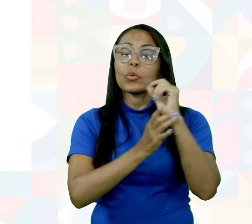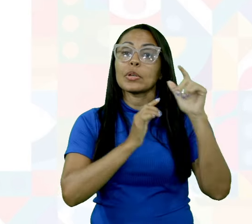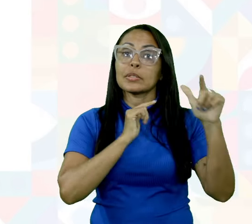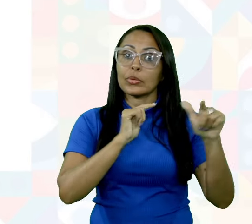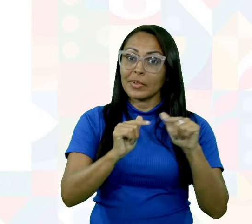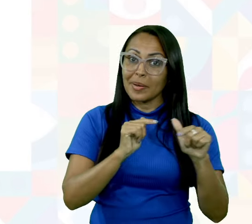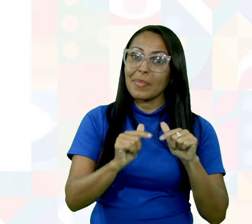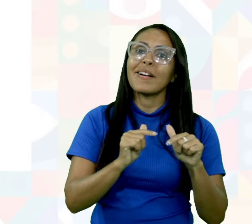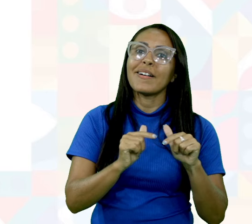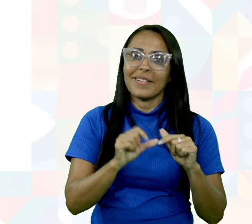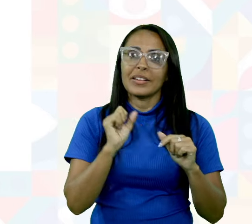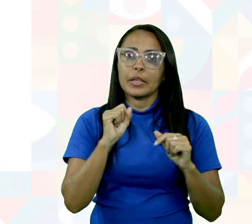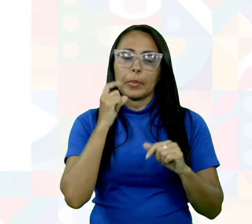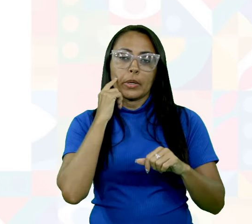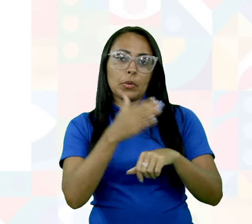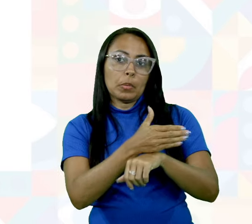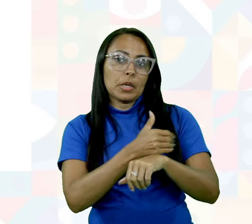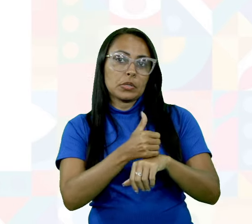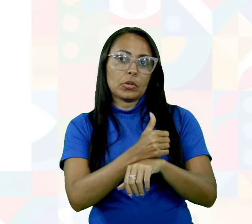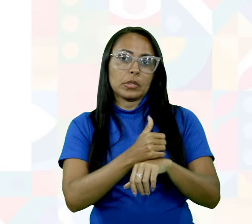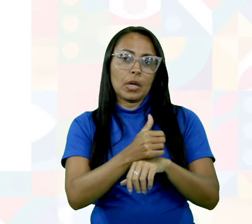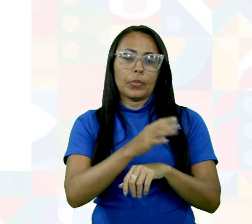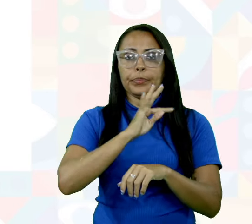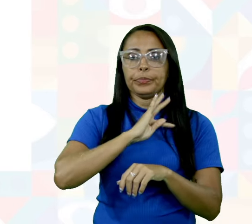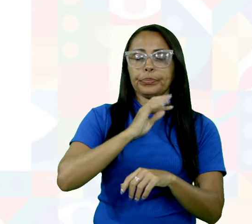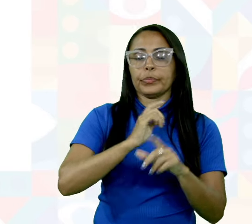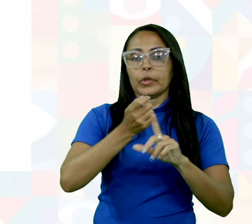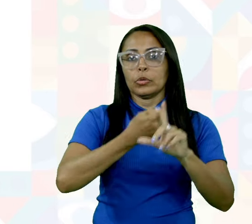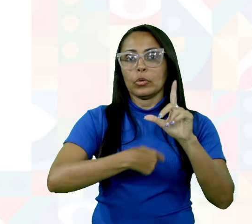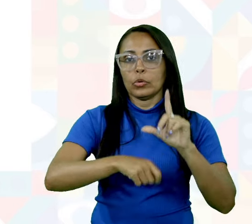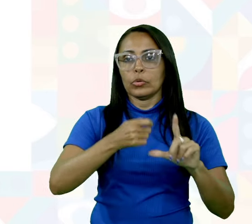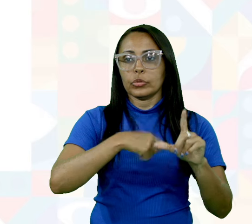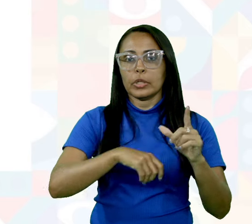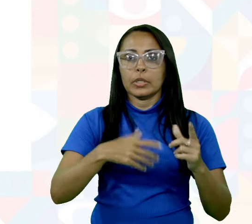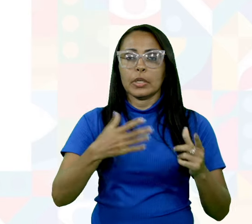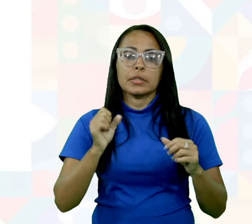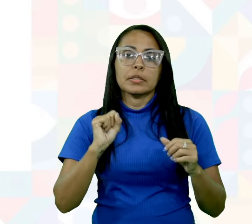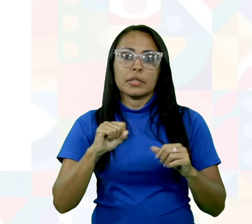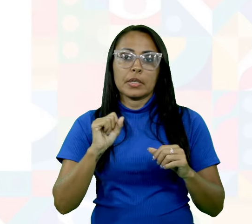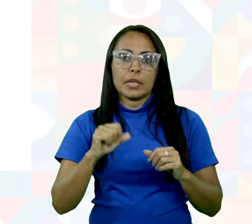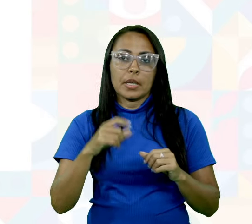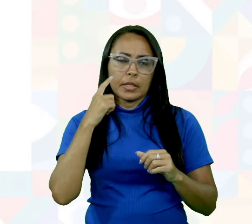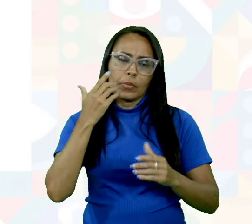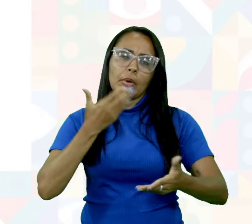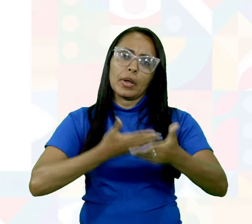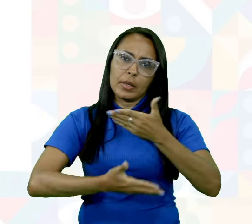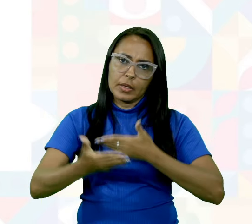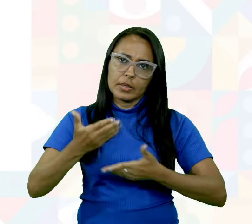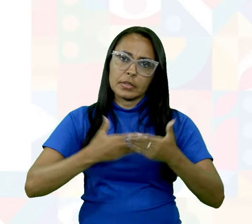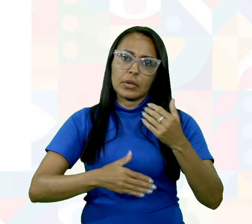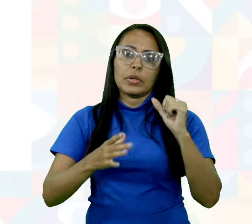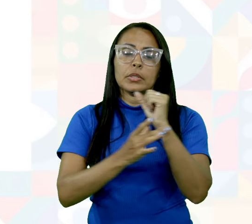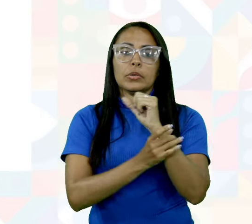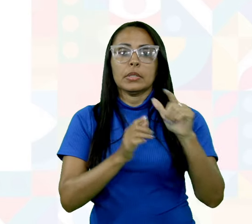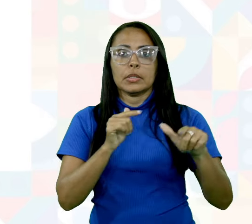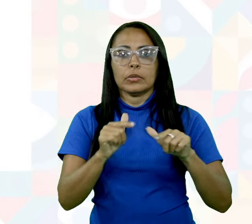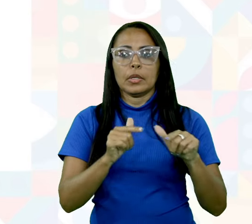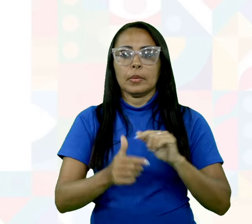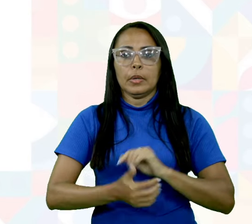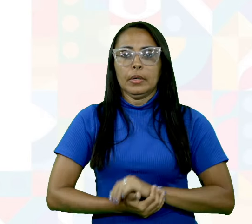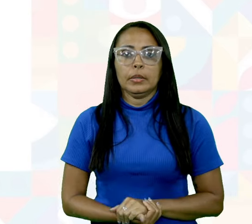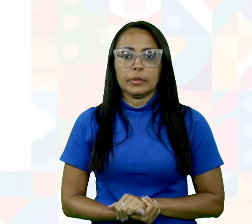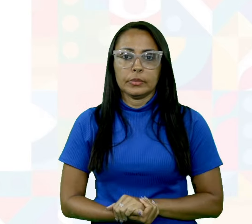Então, o profissional técnico em logística faz um link direto com o profissional técnico em segurança do trabalho. O gerenciamento de equipe,